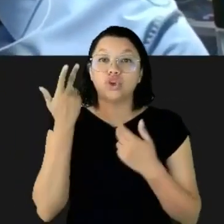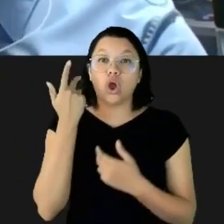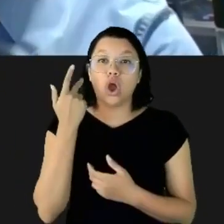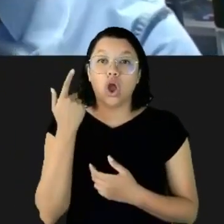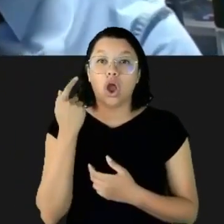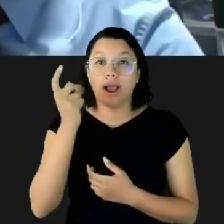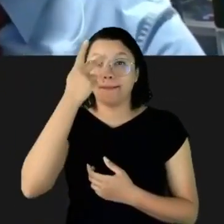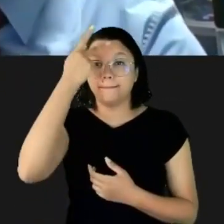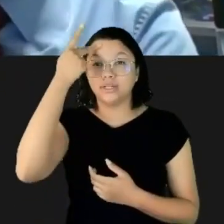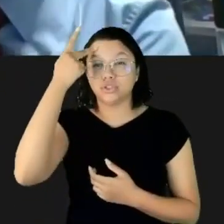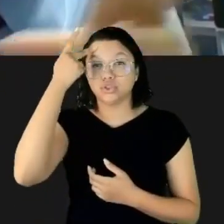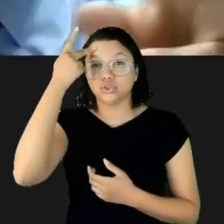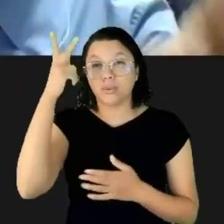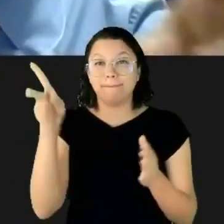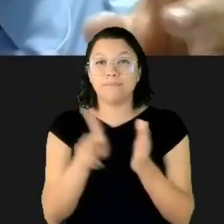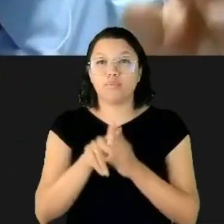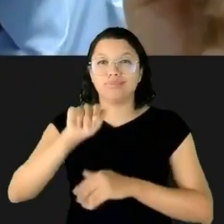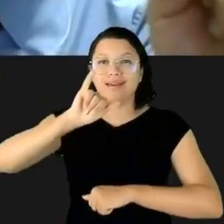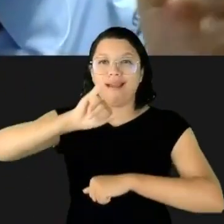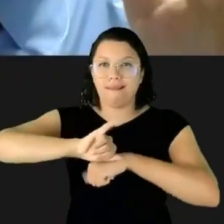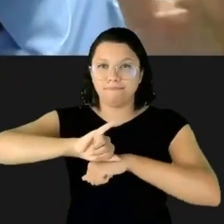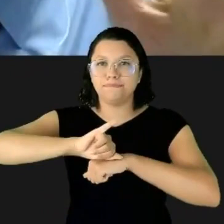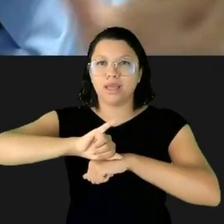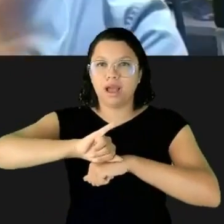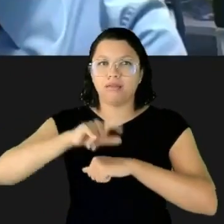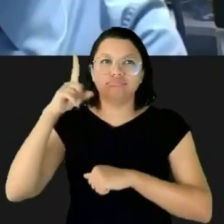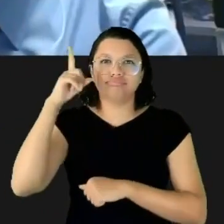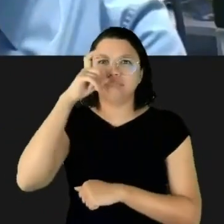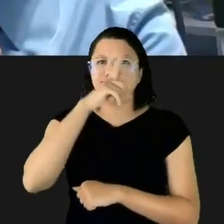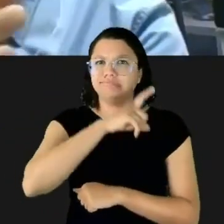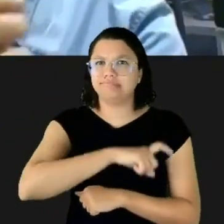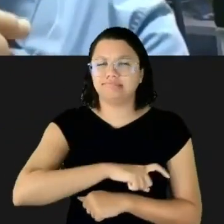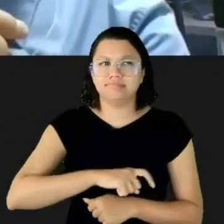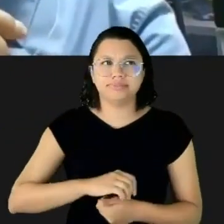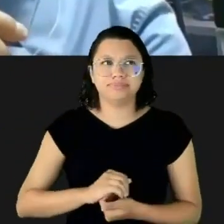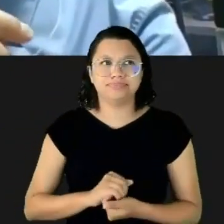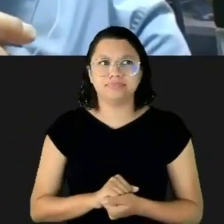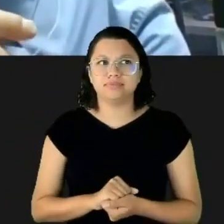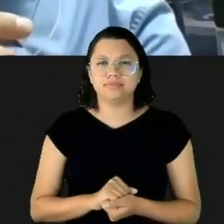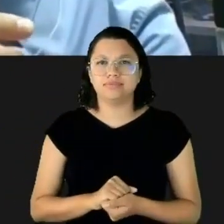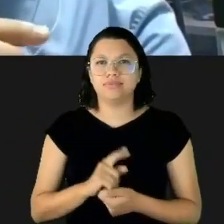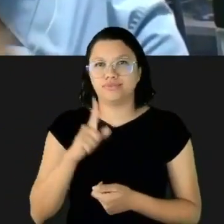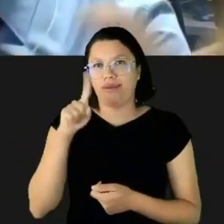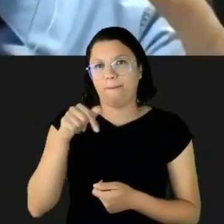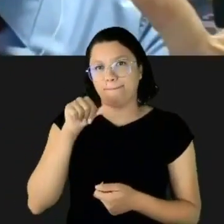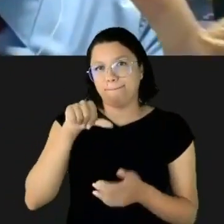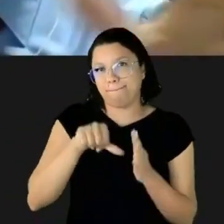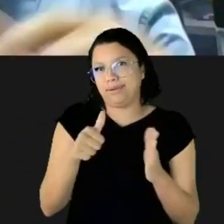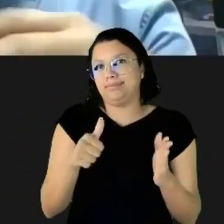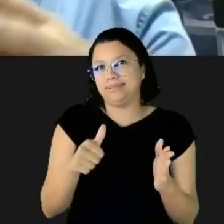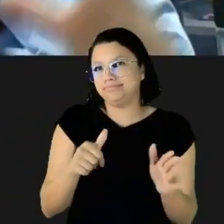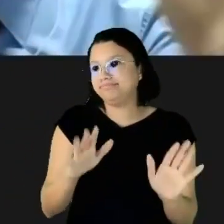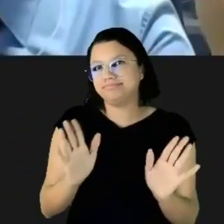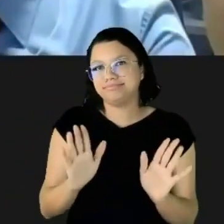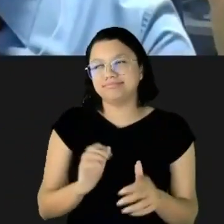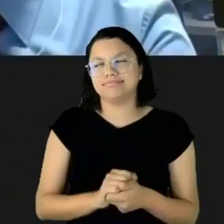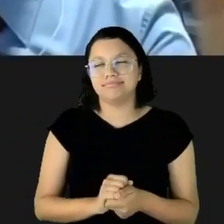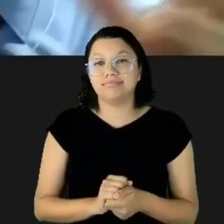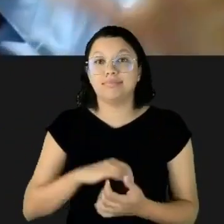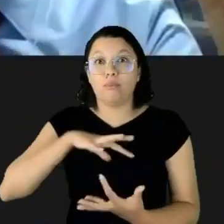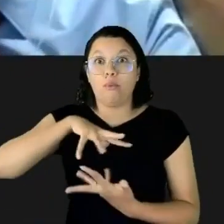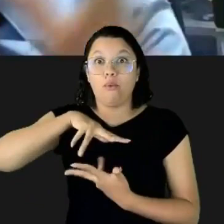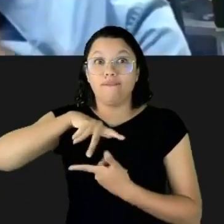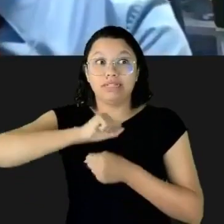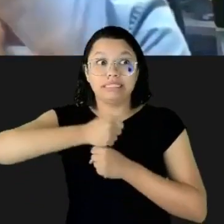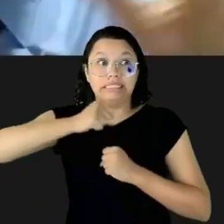normalmente quem está na capital dificilmente você pega ser o primeiro é um universo muito